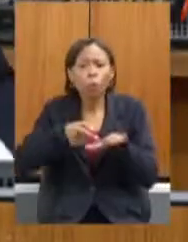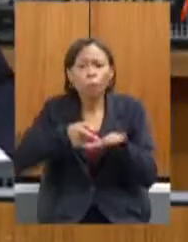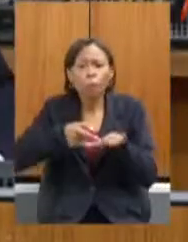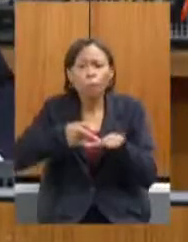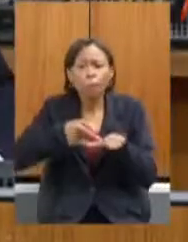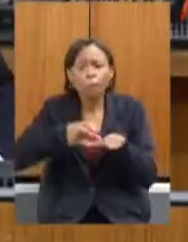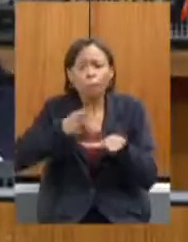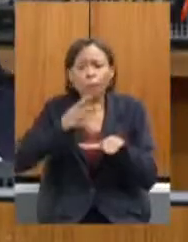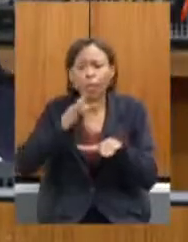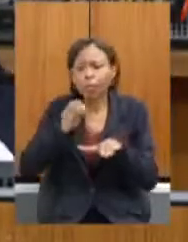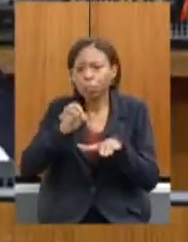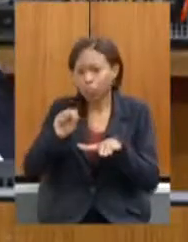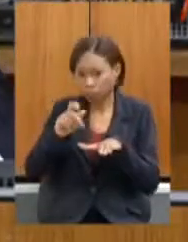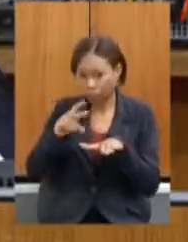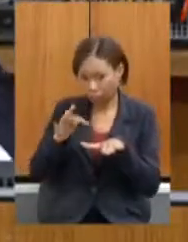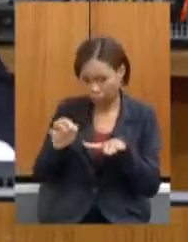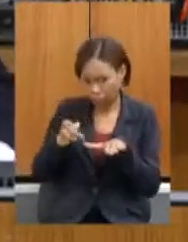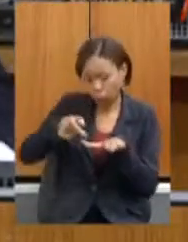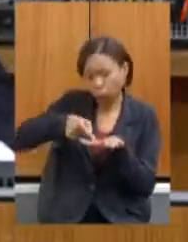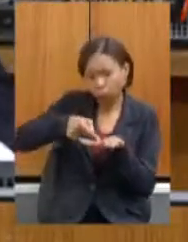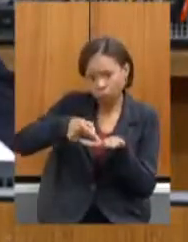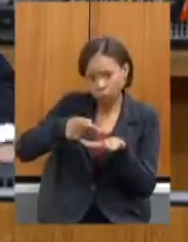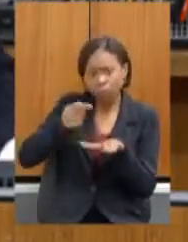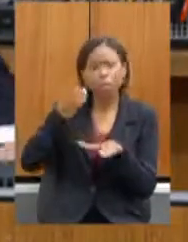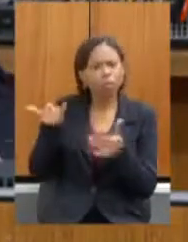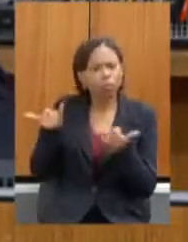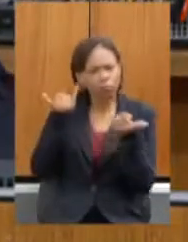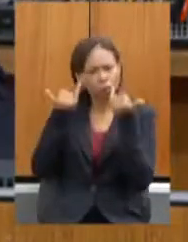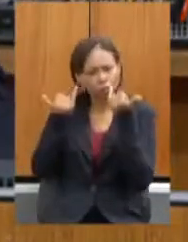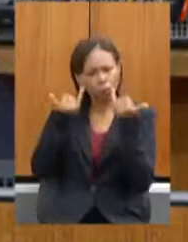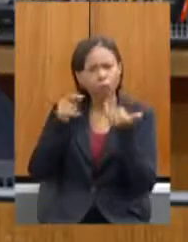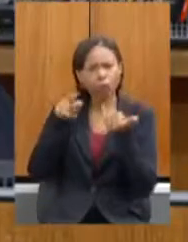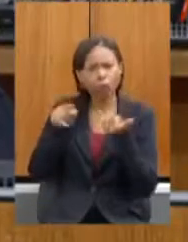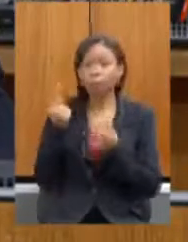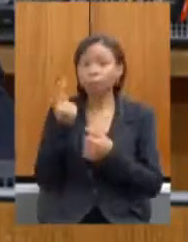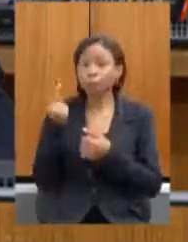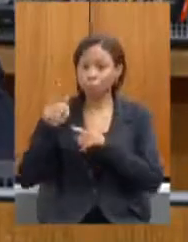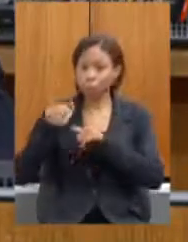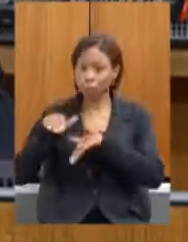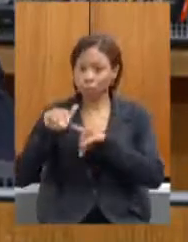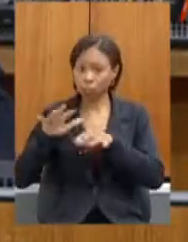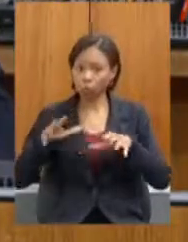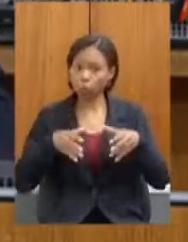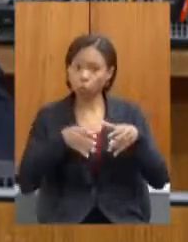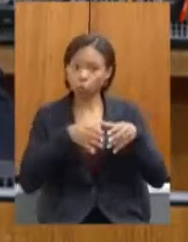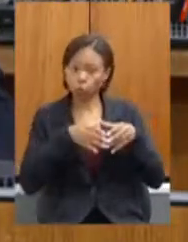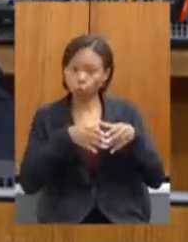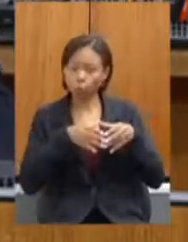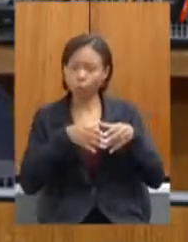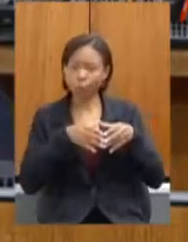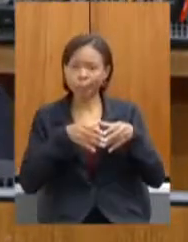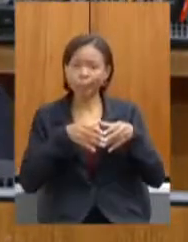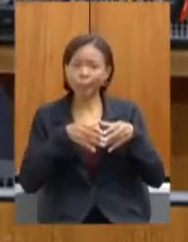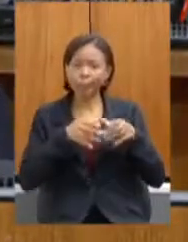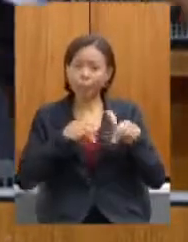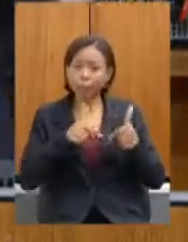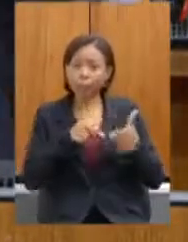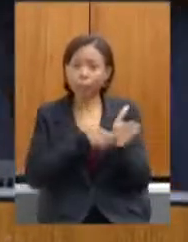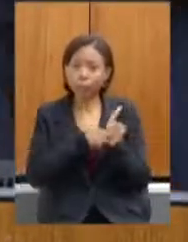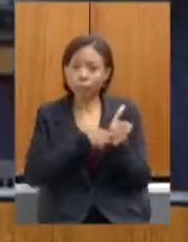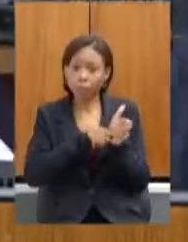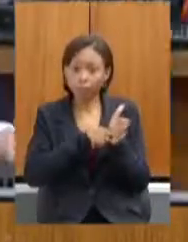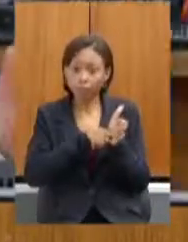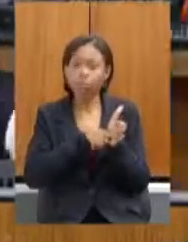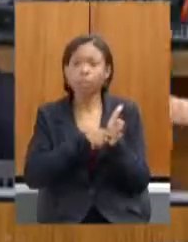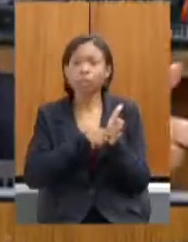que sou se reuniu no dia primeiro de setembro com o núcleo de ações e pesquisa em apoio diagnóstico da Faculdade de Medicina da